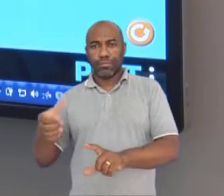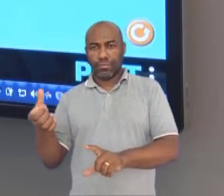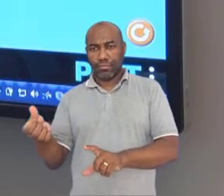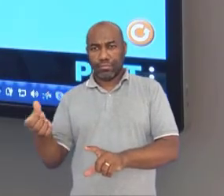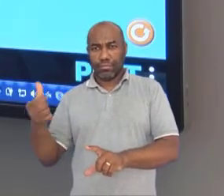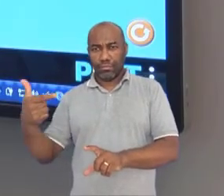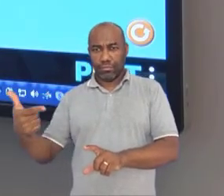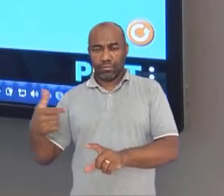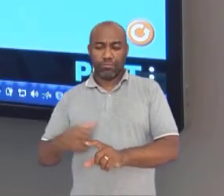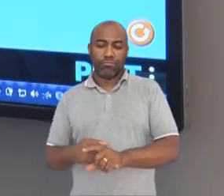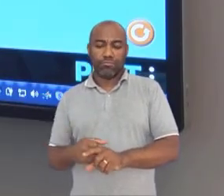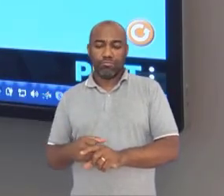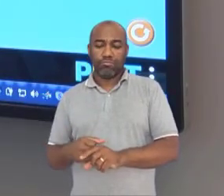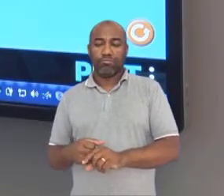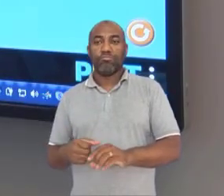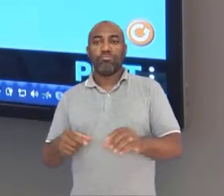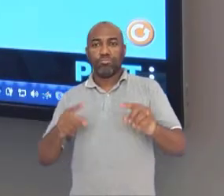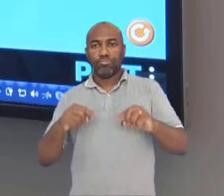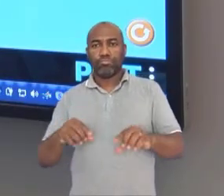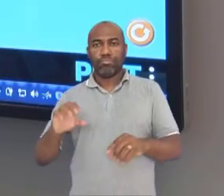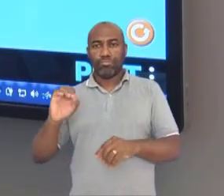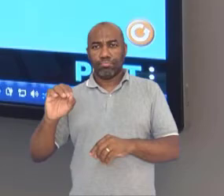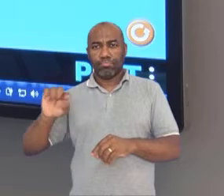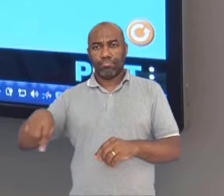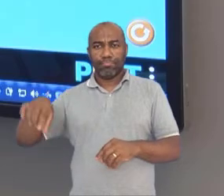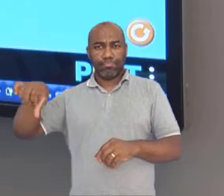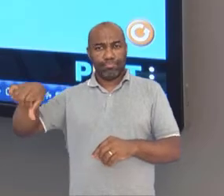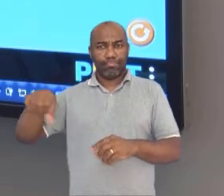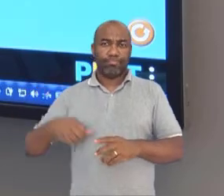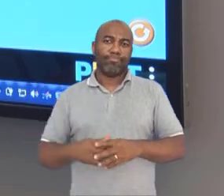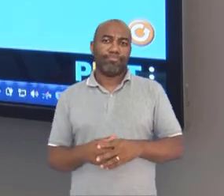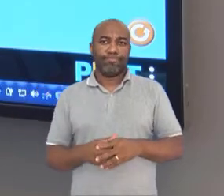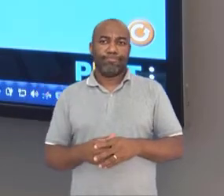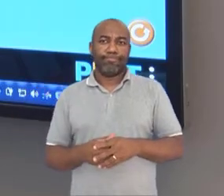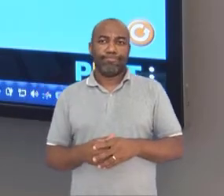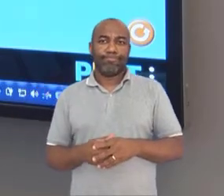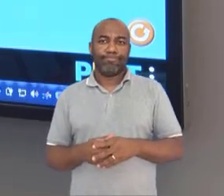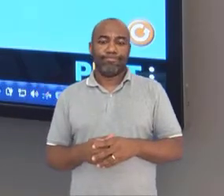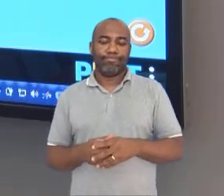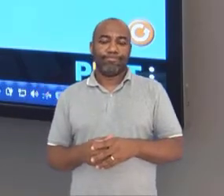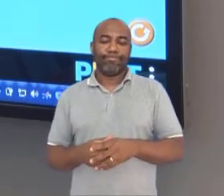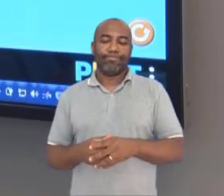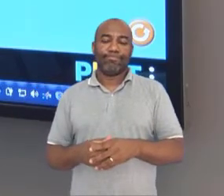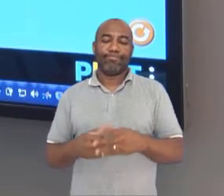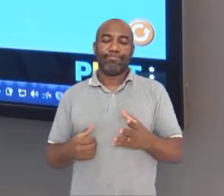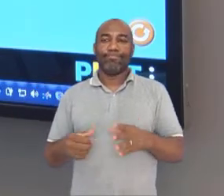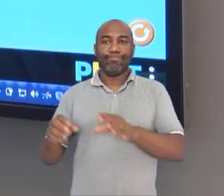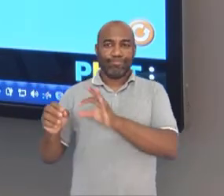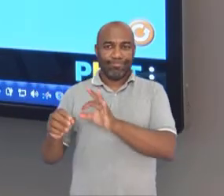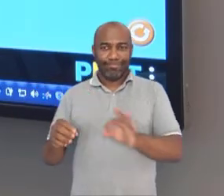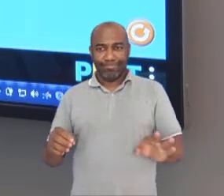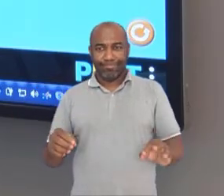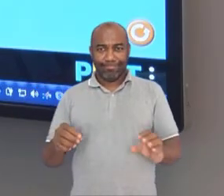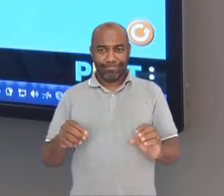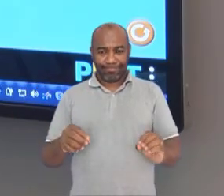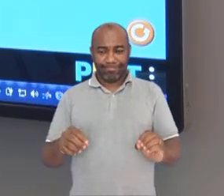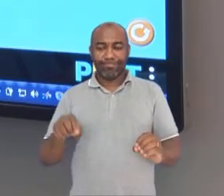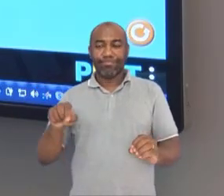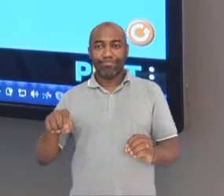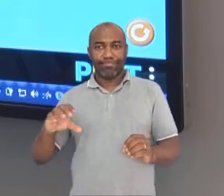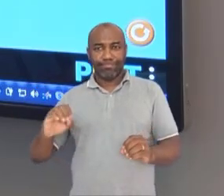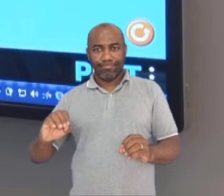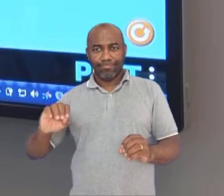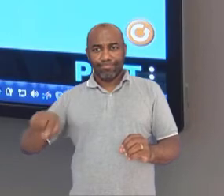0,62 e aí 0,9. Então, caso 0,9 intensidade de corrente elétrica que